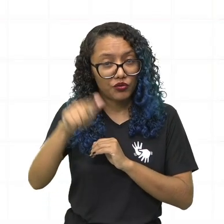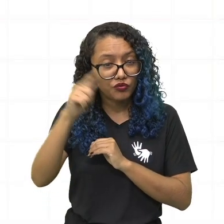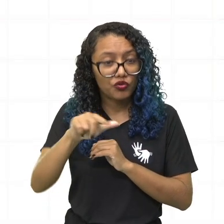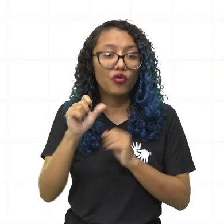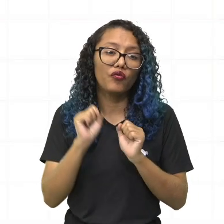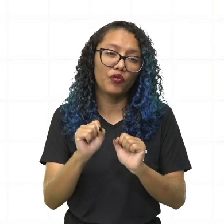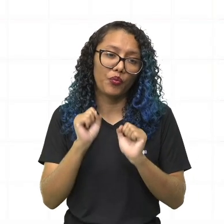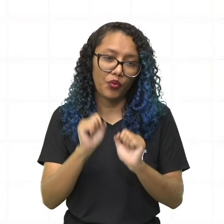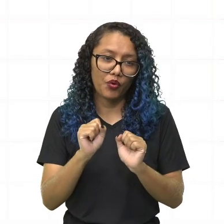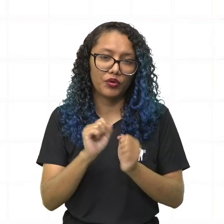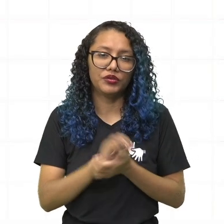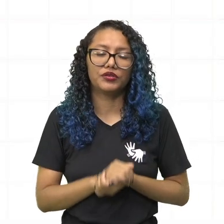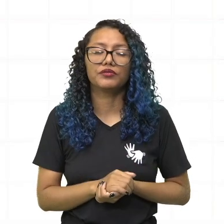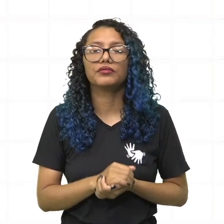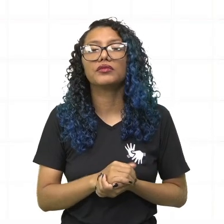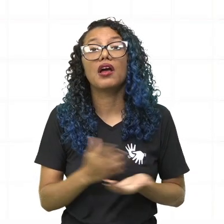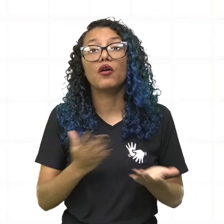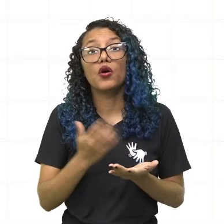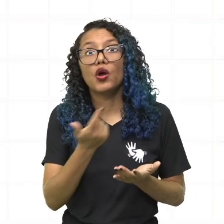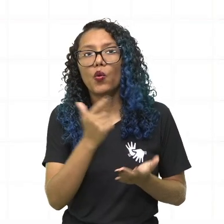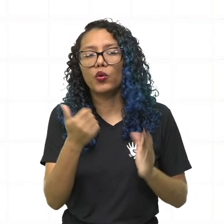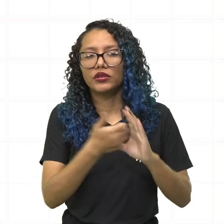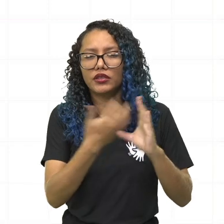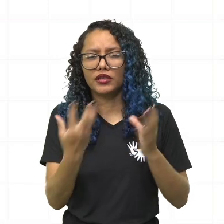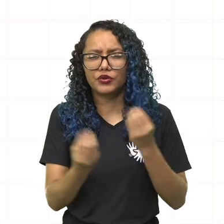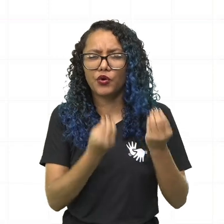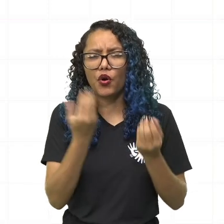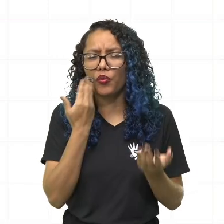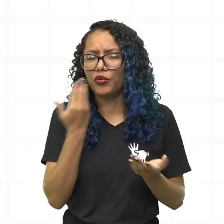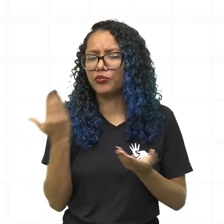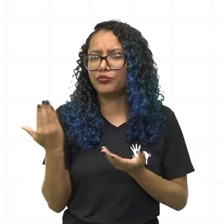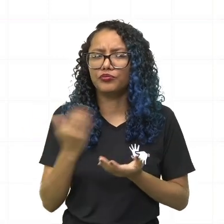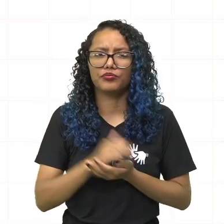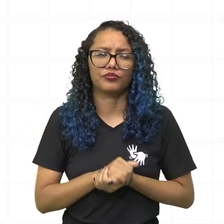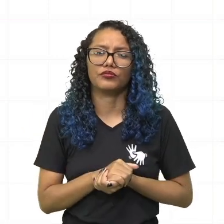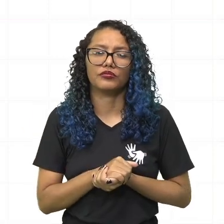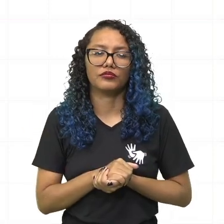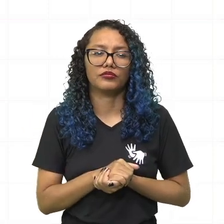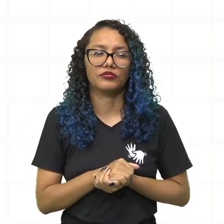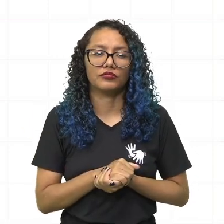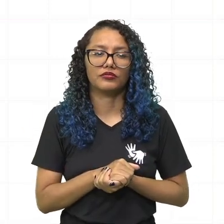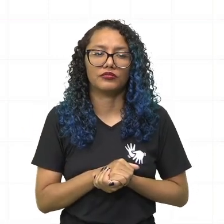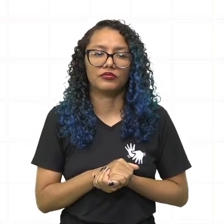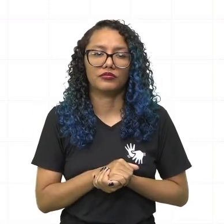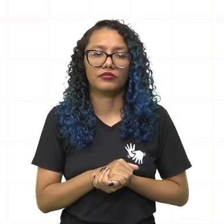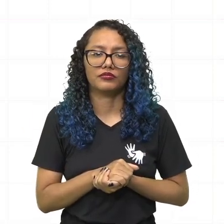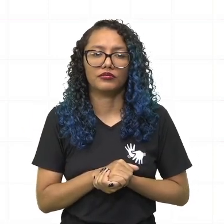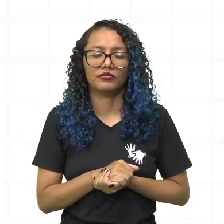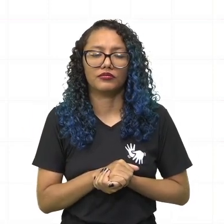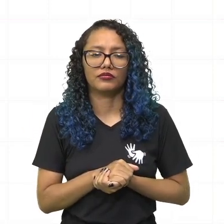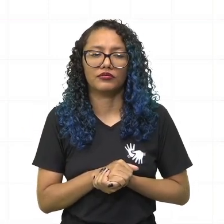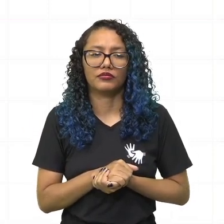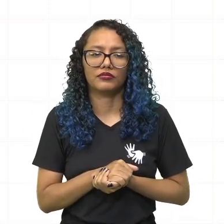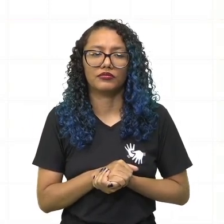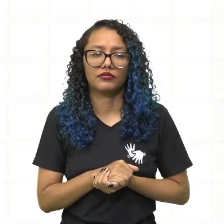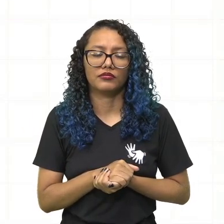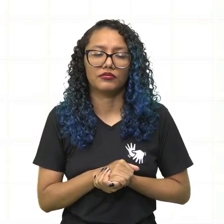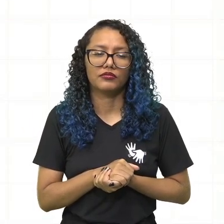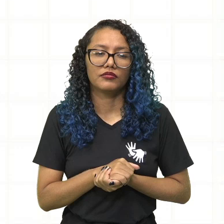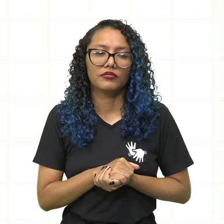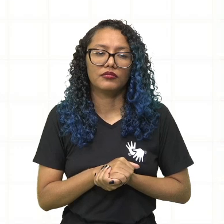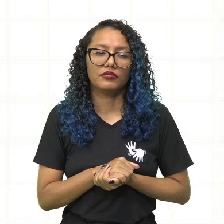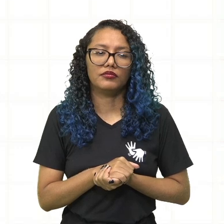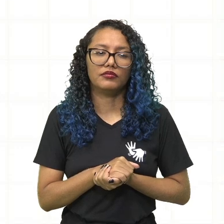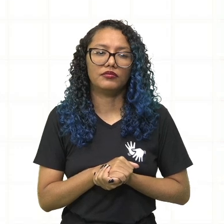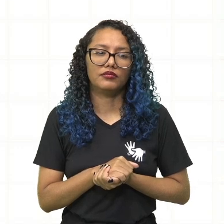da energia hidrelétrica no Brasil e, enfim, para todas as hidrelétricas do mundo todo, né?